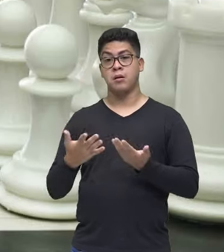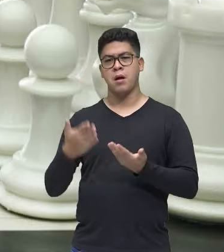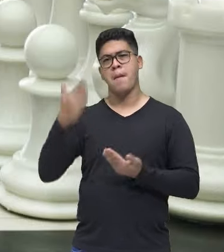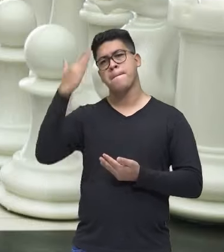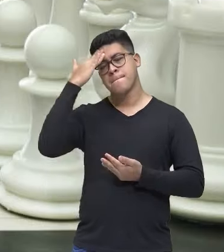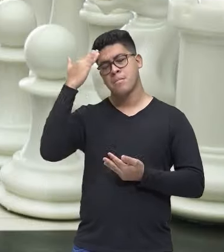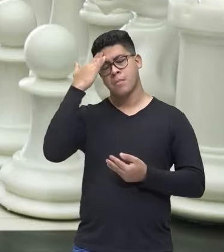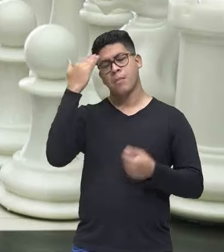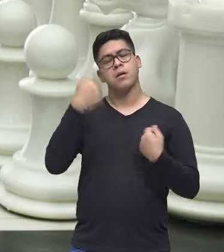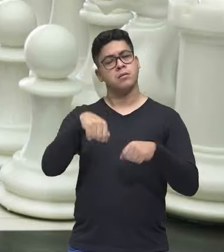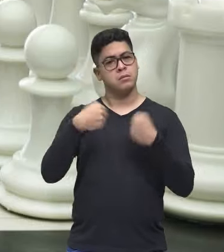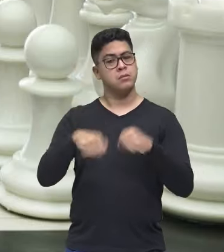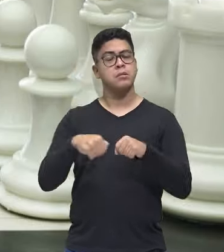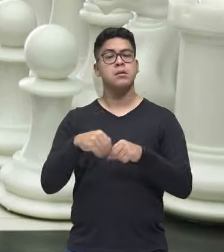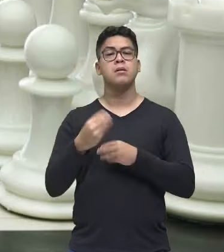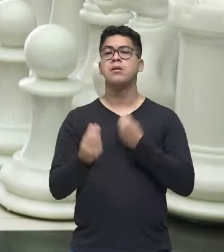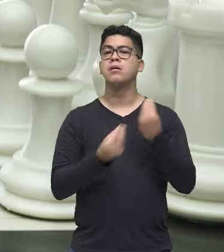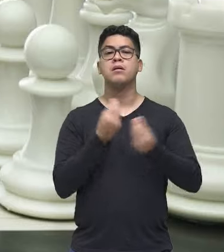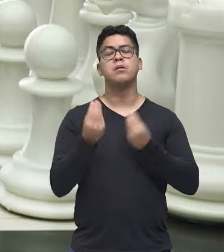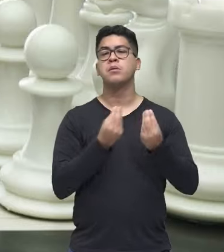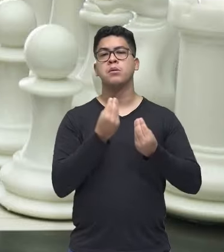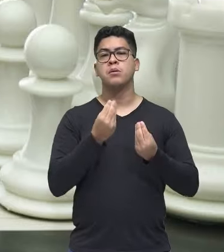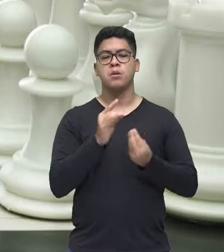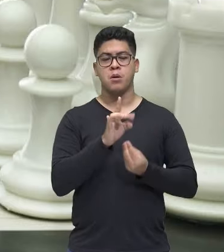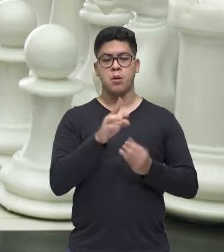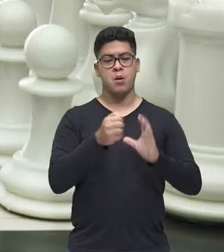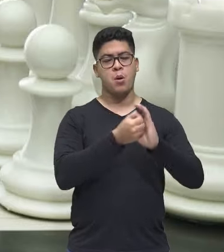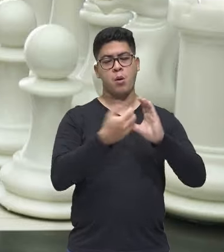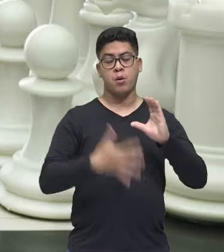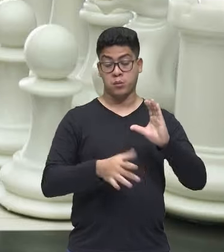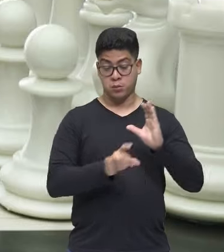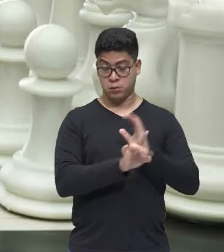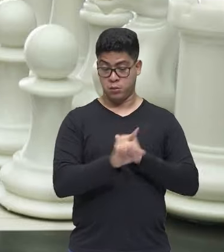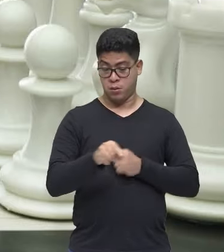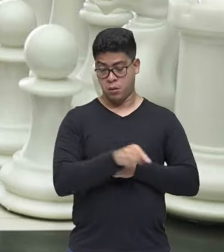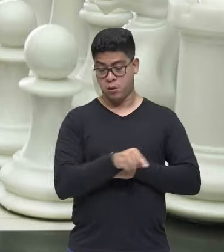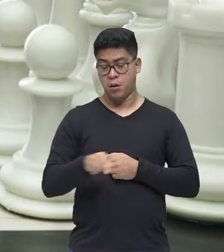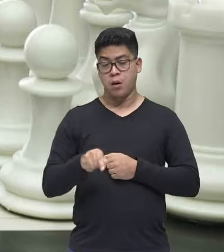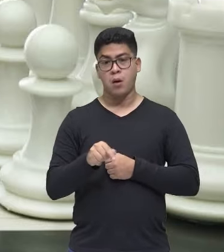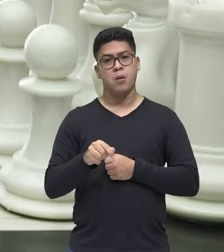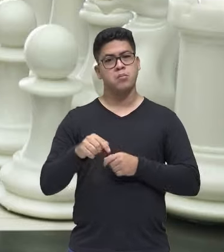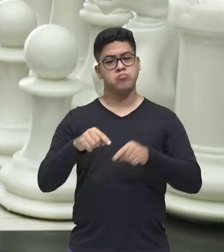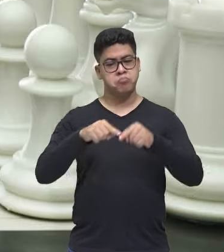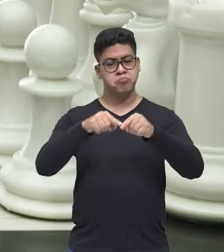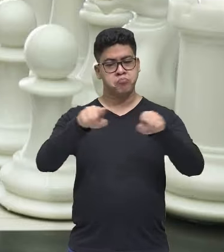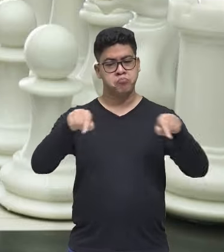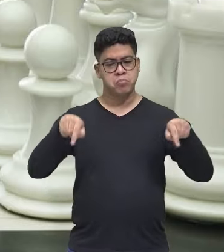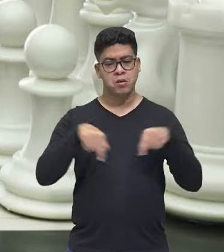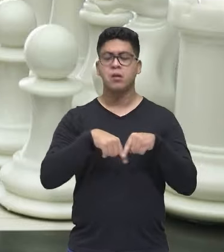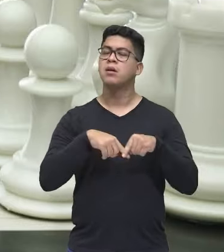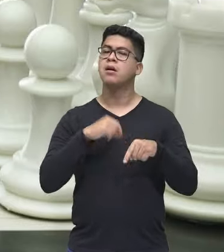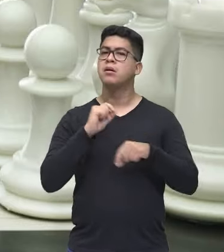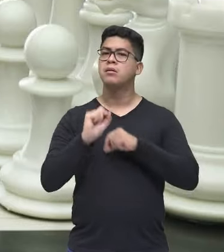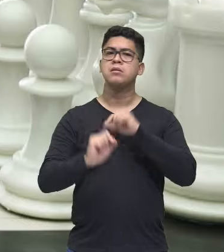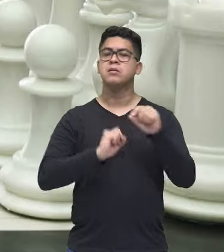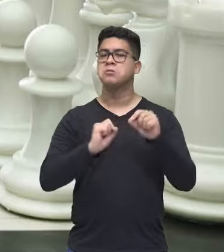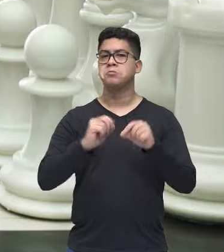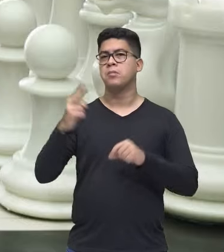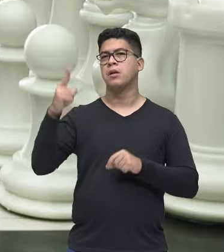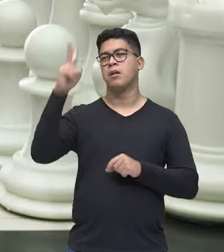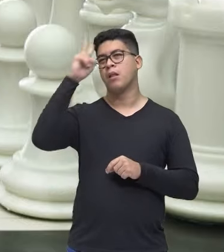as características de cada uma delas, que é justamente para ali no momento da jogada você não se perder. Lembrar